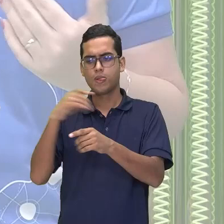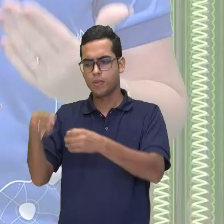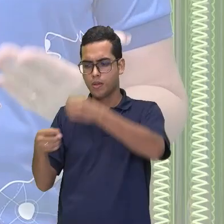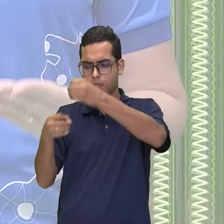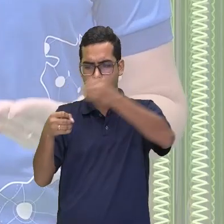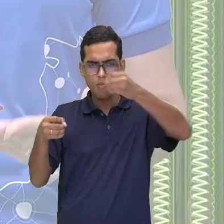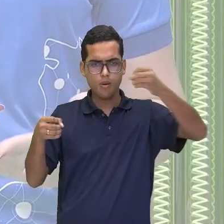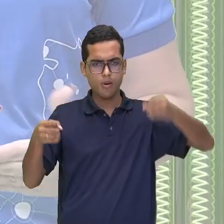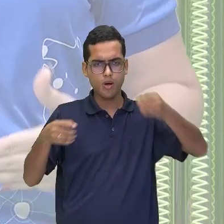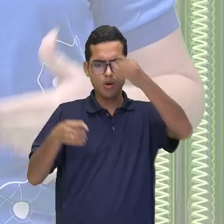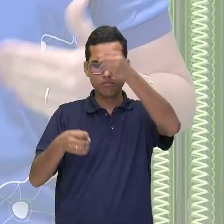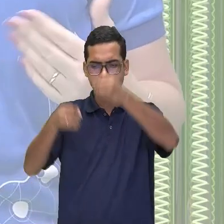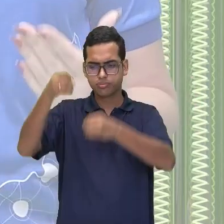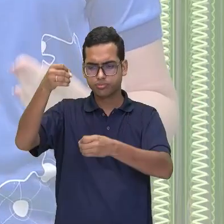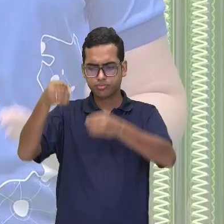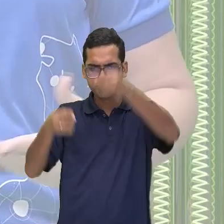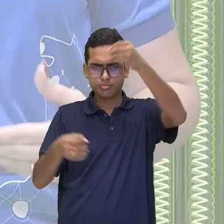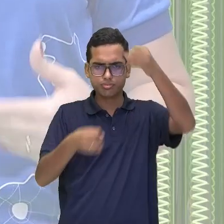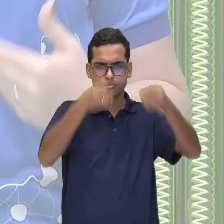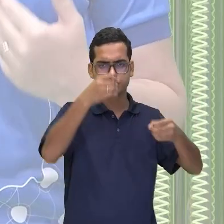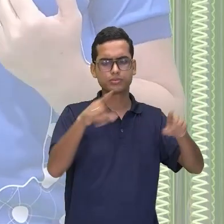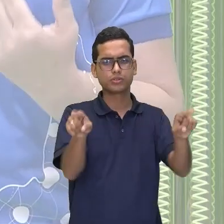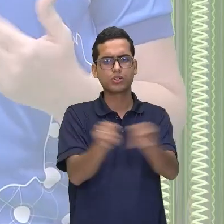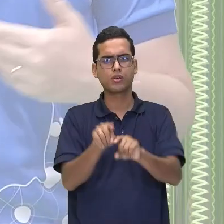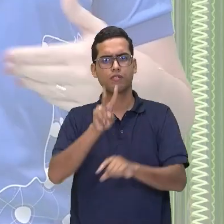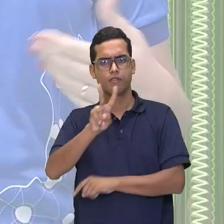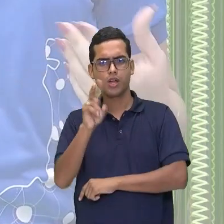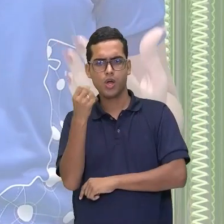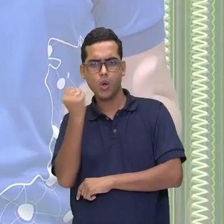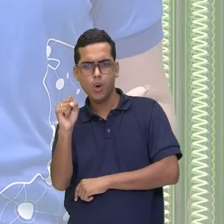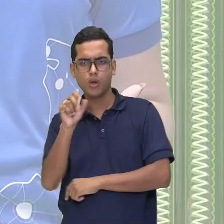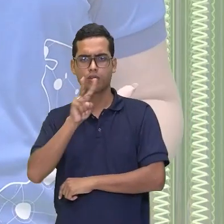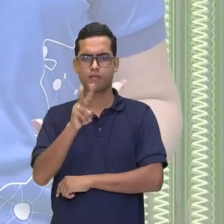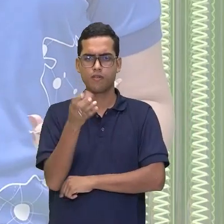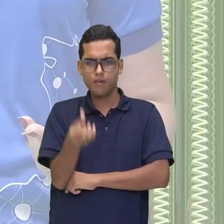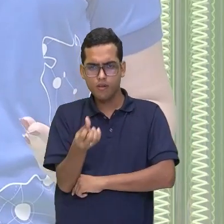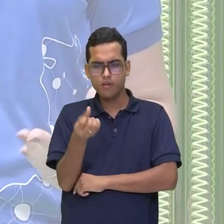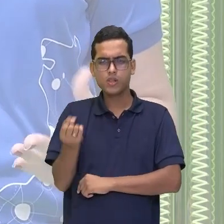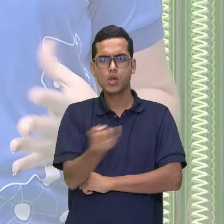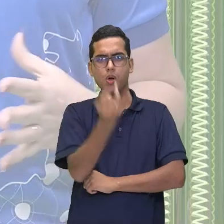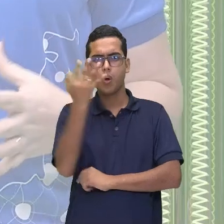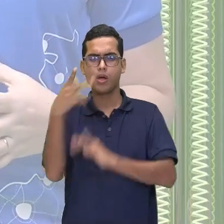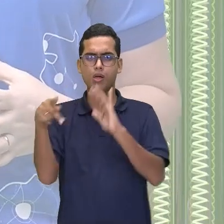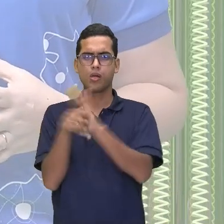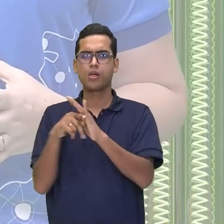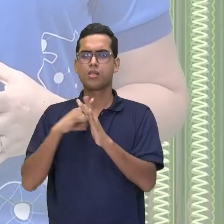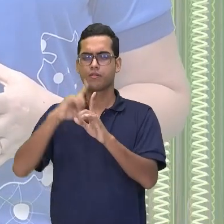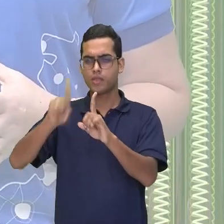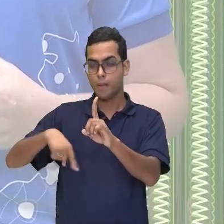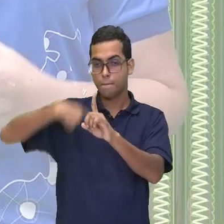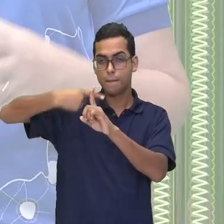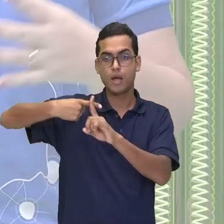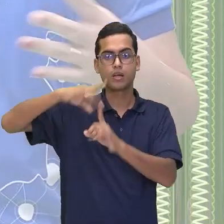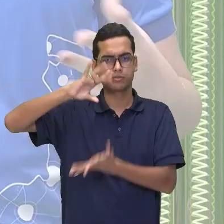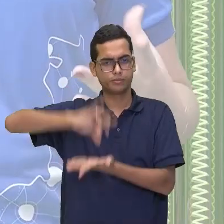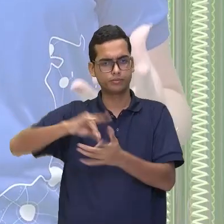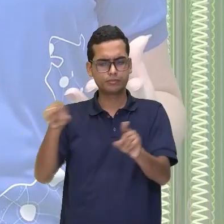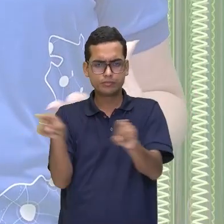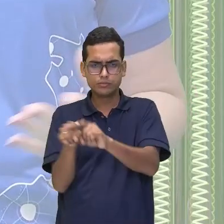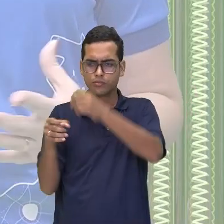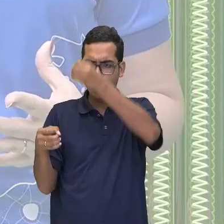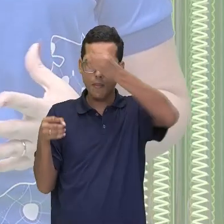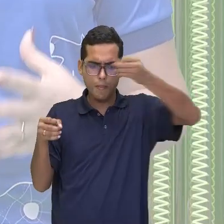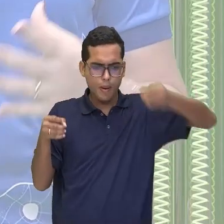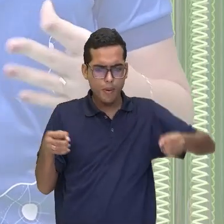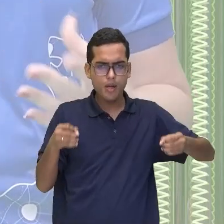né, aqueles V8, V6, ou seja, que vão ter mais válvulas, certo? E aí, geralmente, essas válvulas, elas